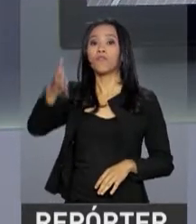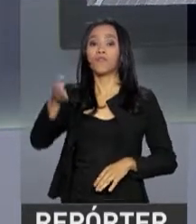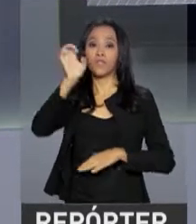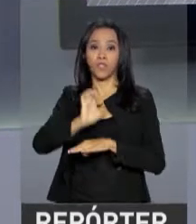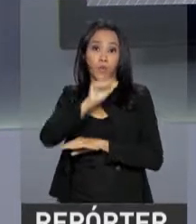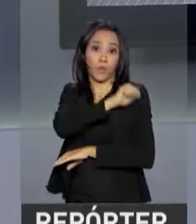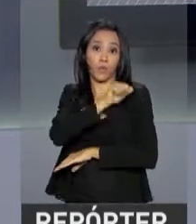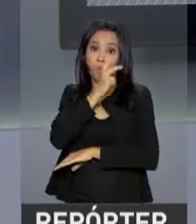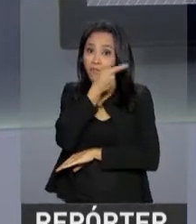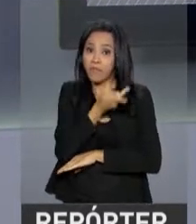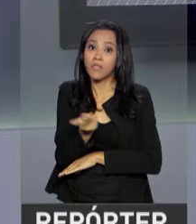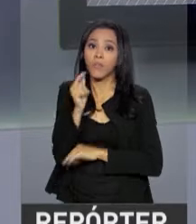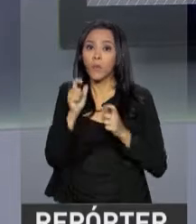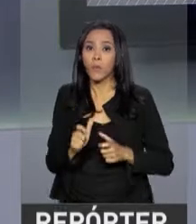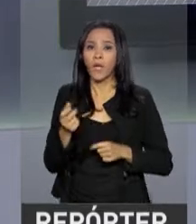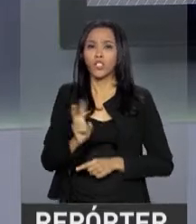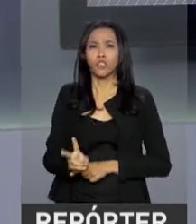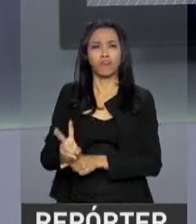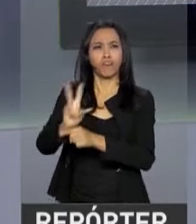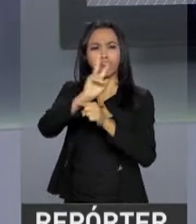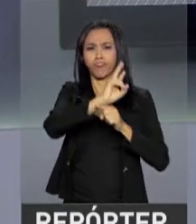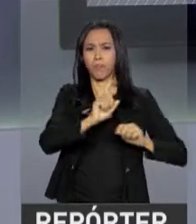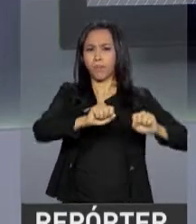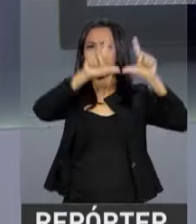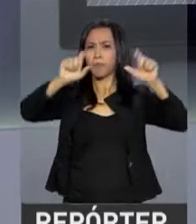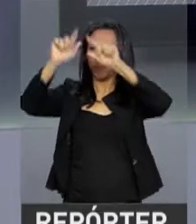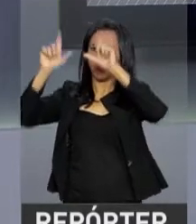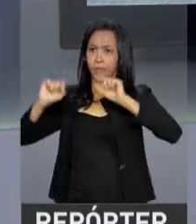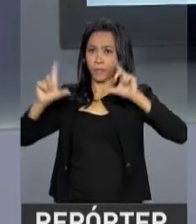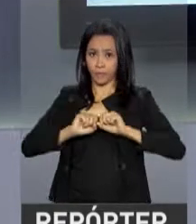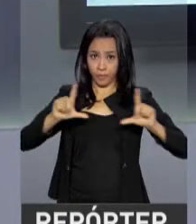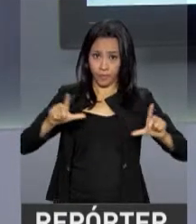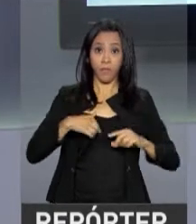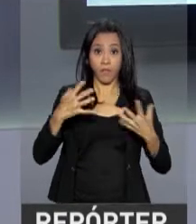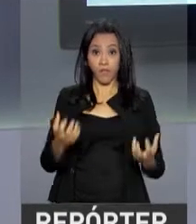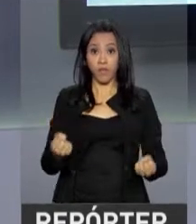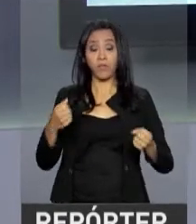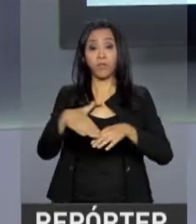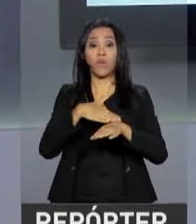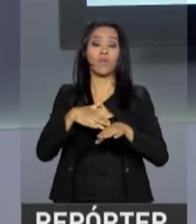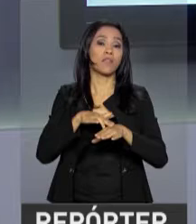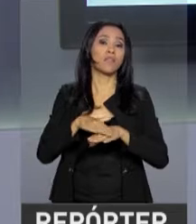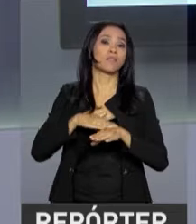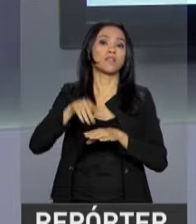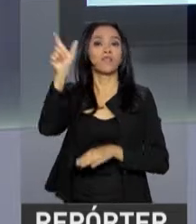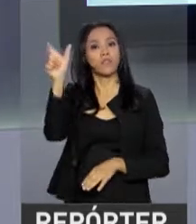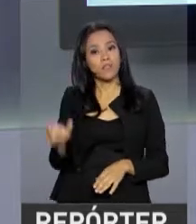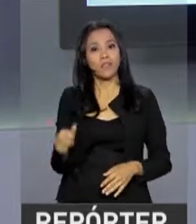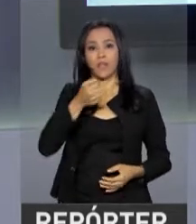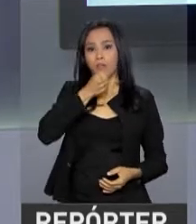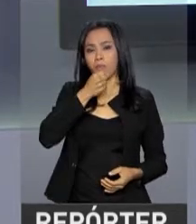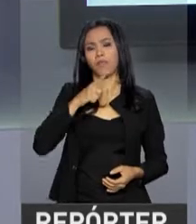quartel-general da intervenção federal na segurança pública nós vamos direto ao palácio do planalto conversar ao vivo com a repórter cleide lopes